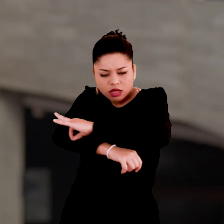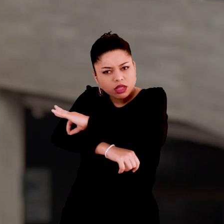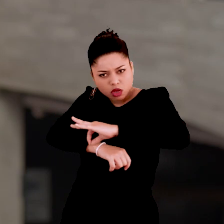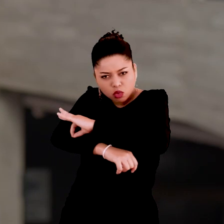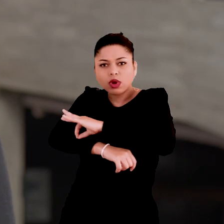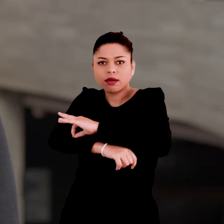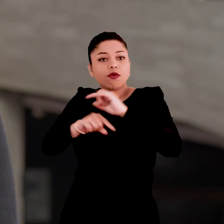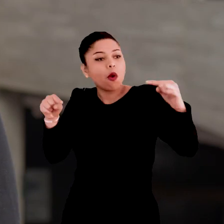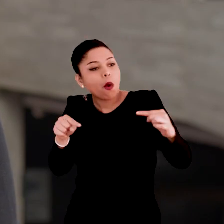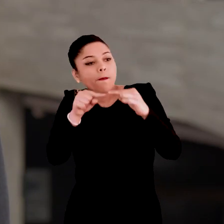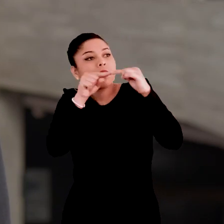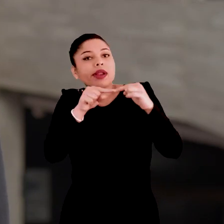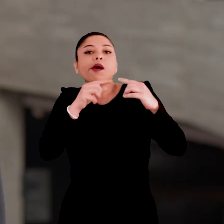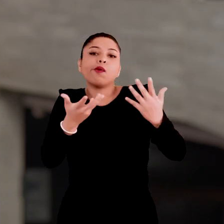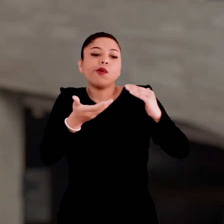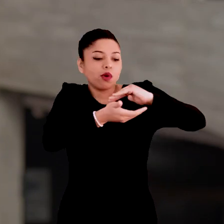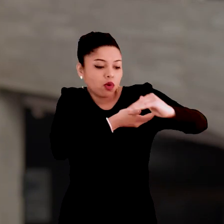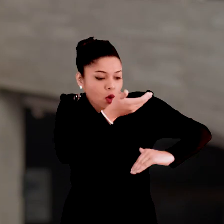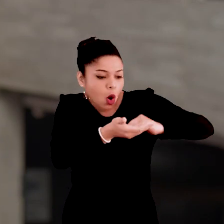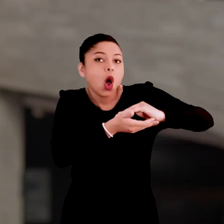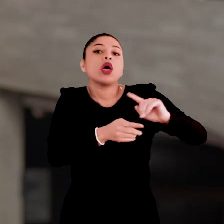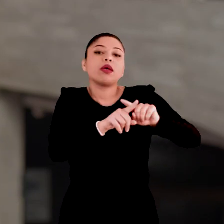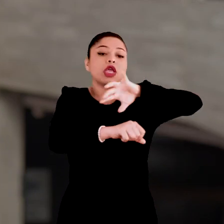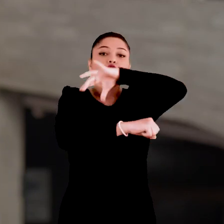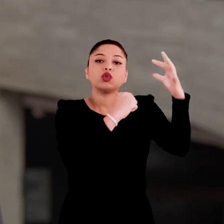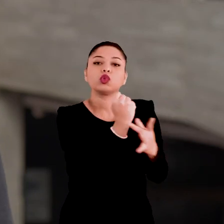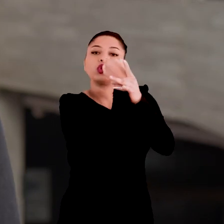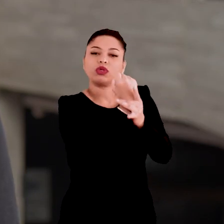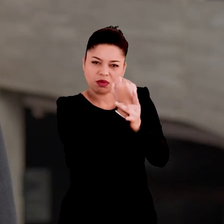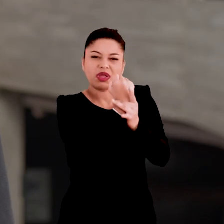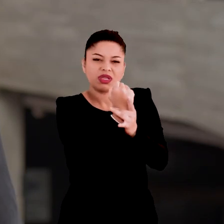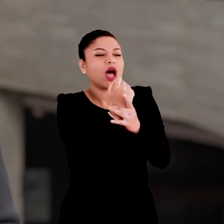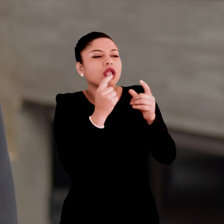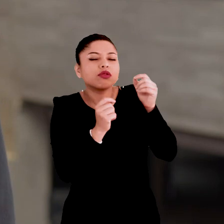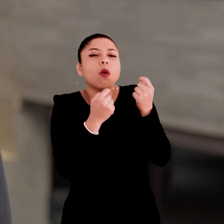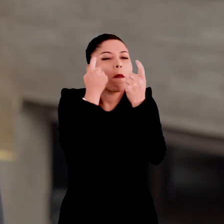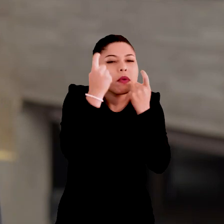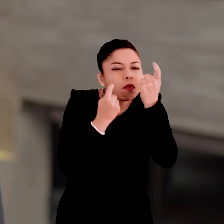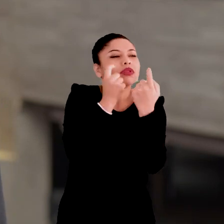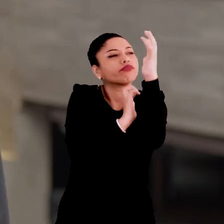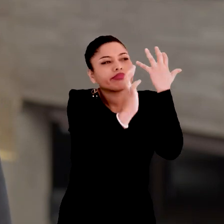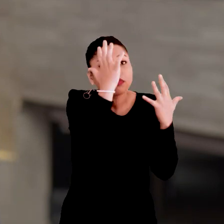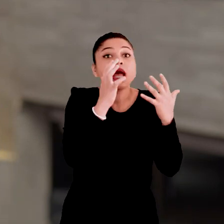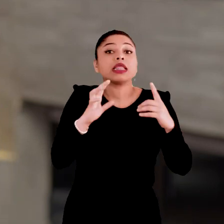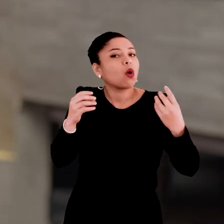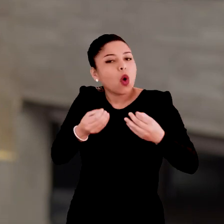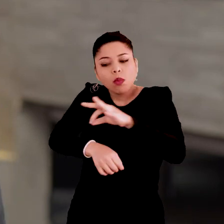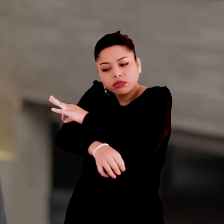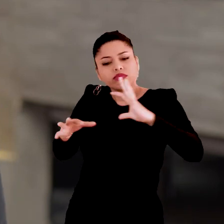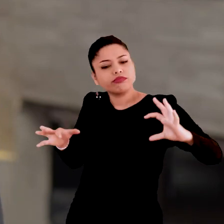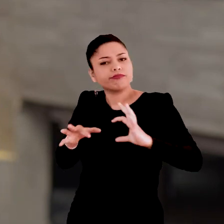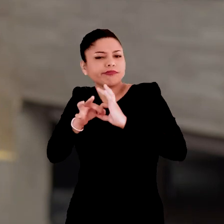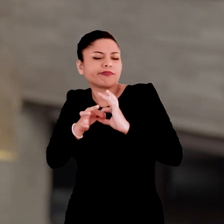com o meio ambiente e com a sustentabilidade dos projetos e com essa responsabilidade sobre a